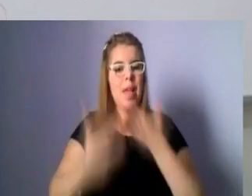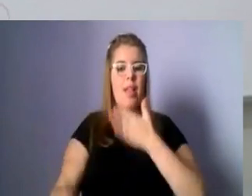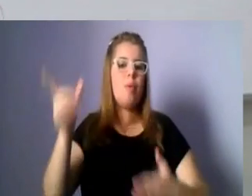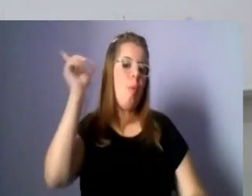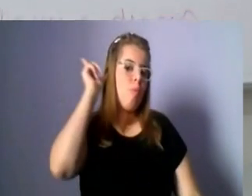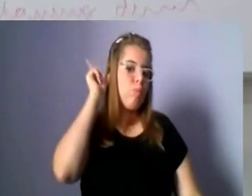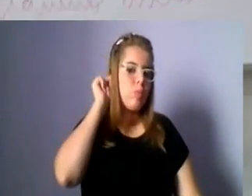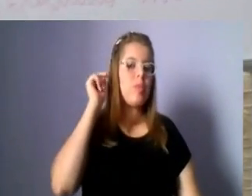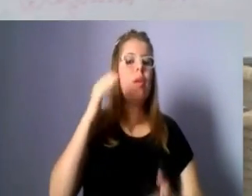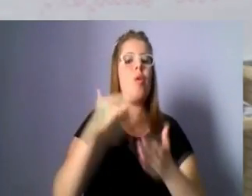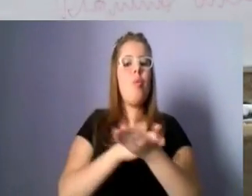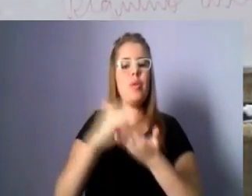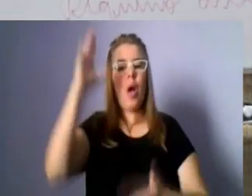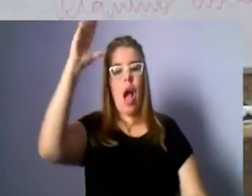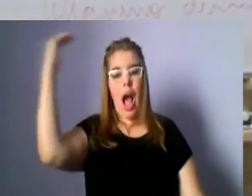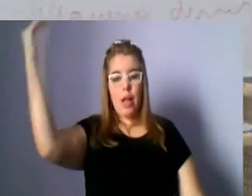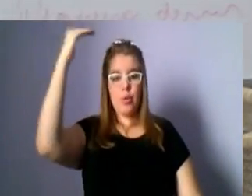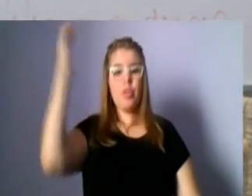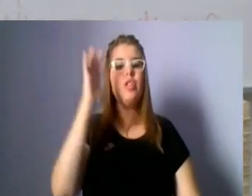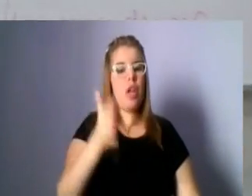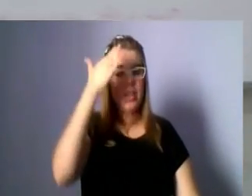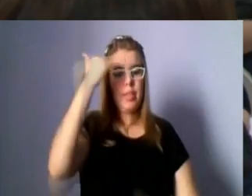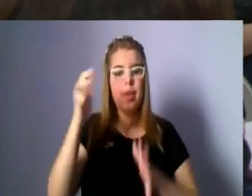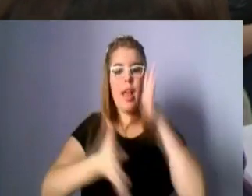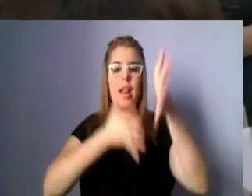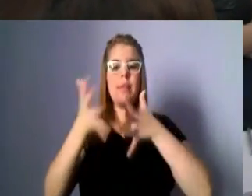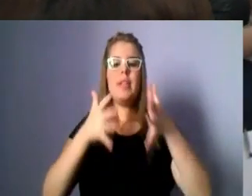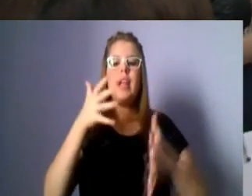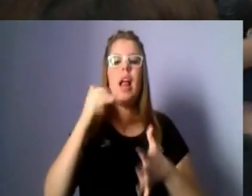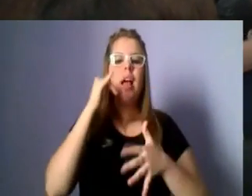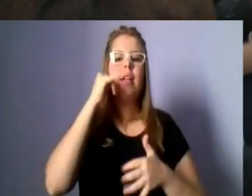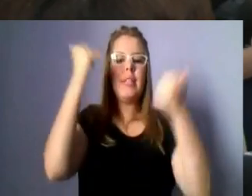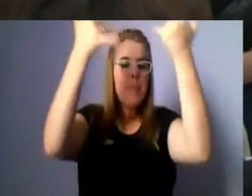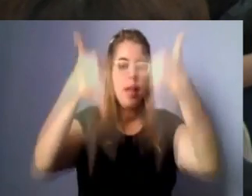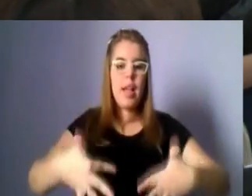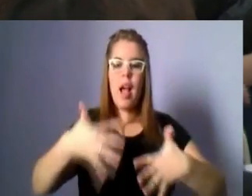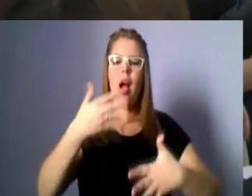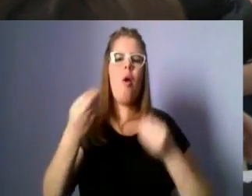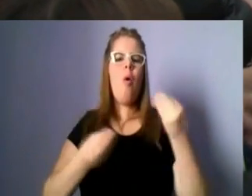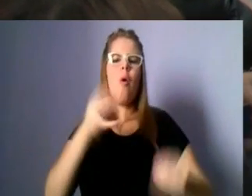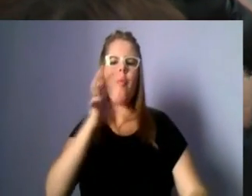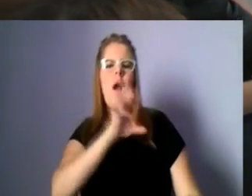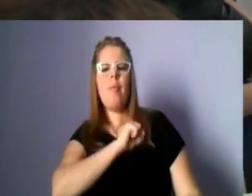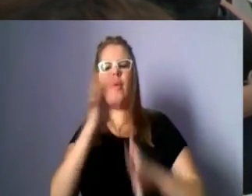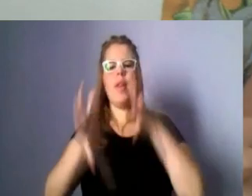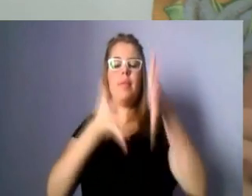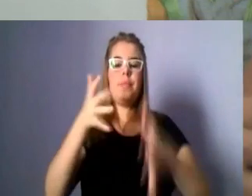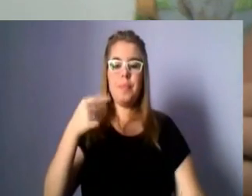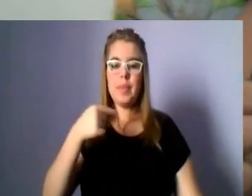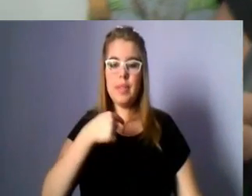da audição, apareceram numa fase adulta, quando ela já dominava Libras. Ela conta de onde veio a paixão pela língua de